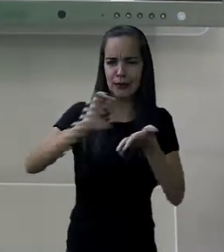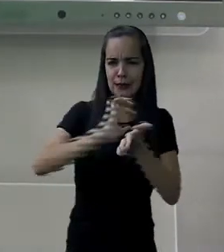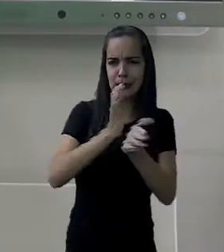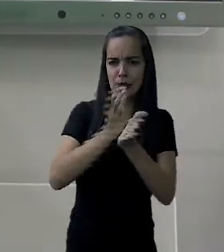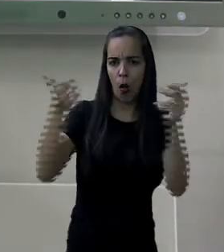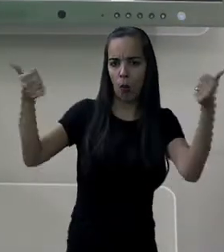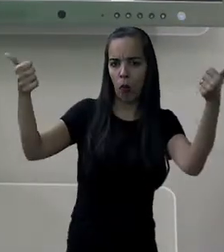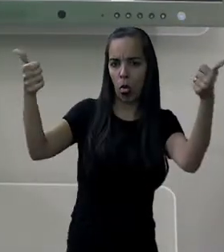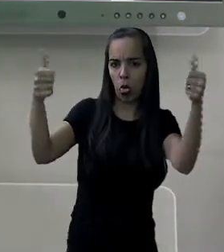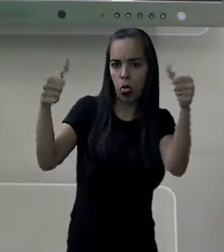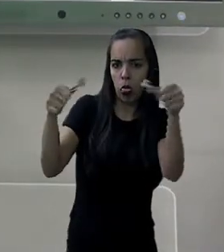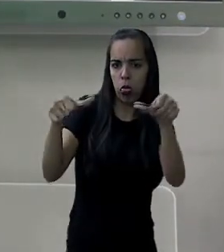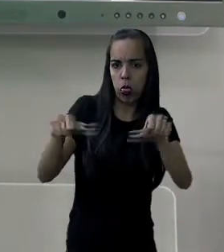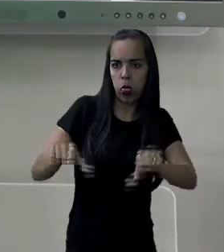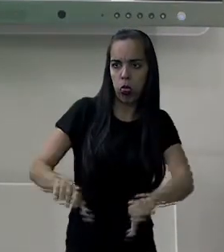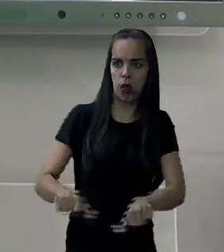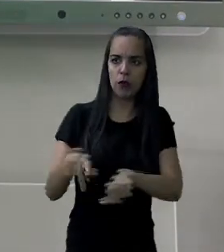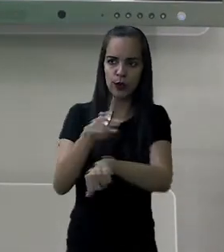E aí,